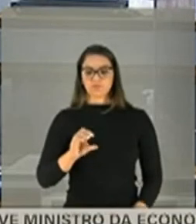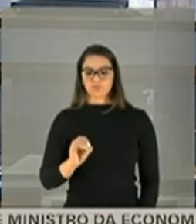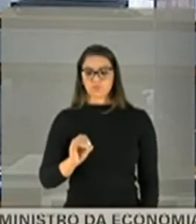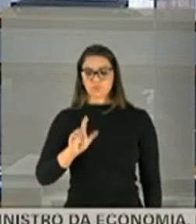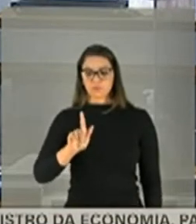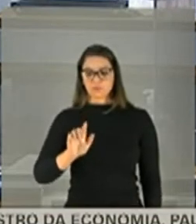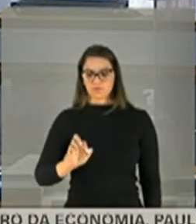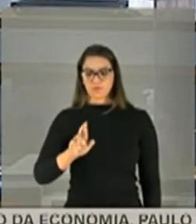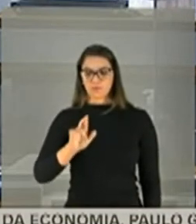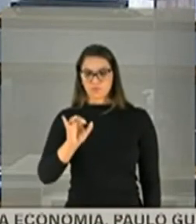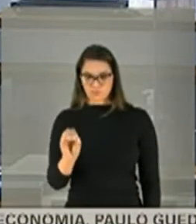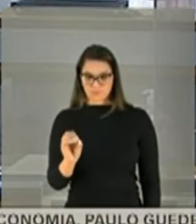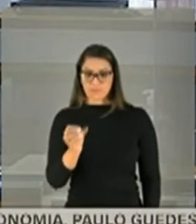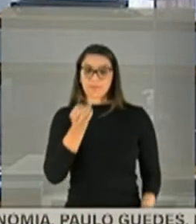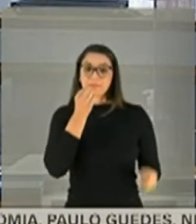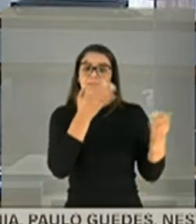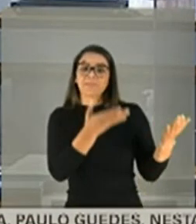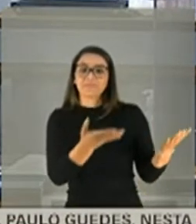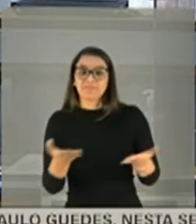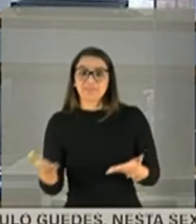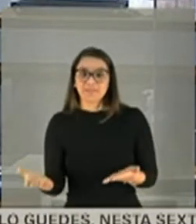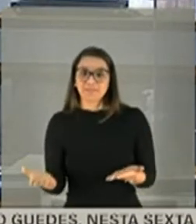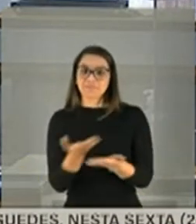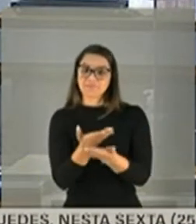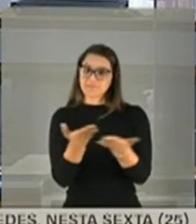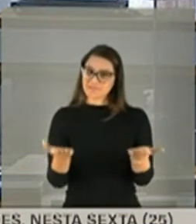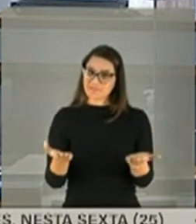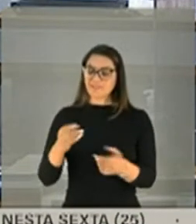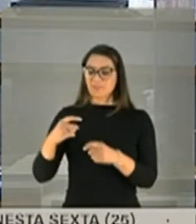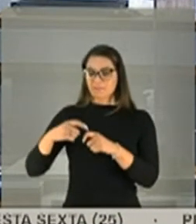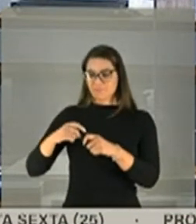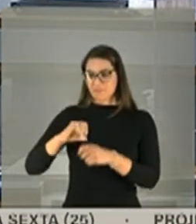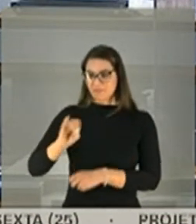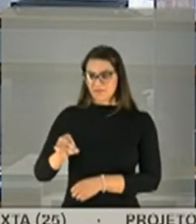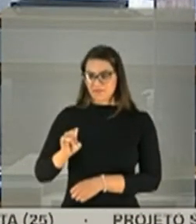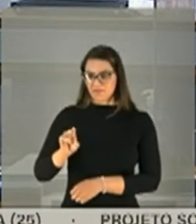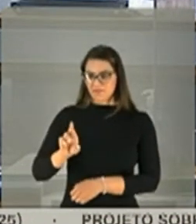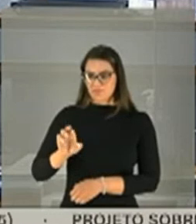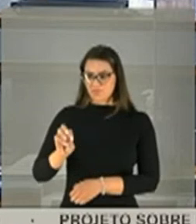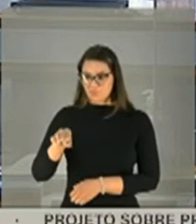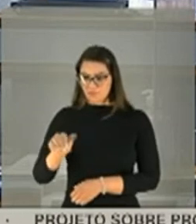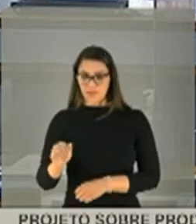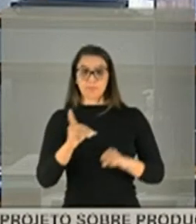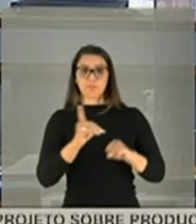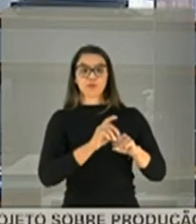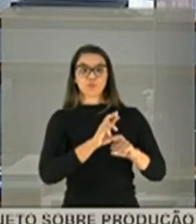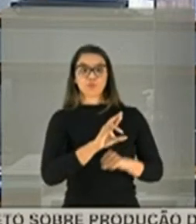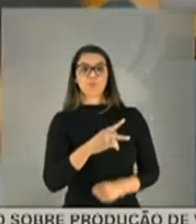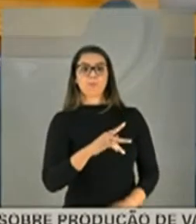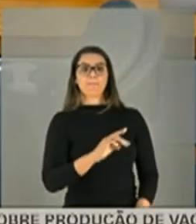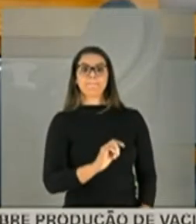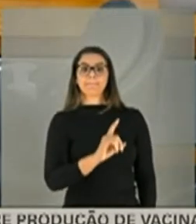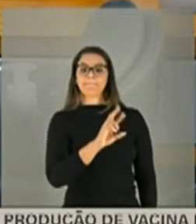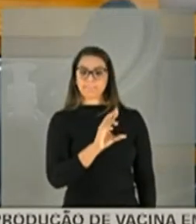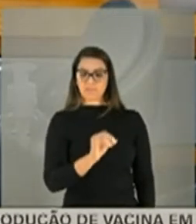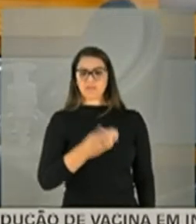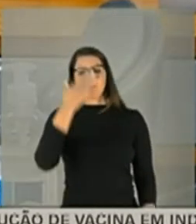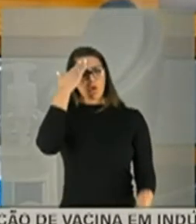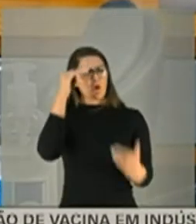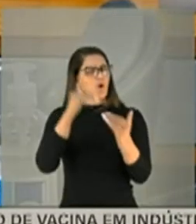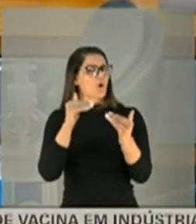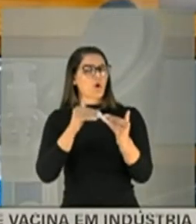Sejam muitíssimos bem-vindos aqui, doutora Jurema, doutor Pedro. Eu concordo plenamente que a liberdade